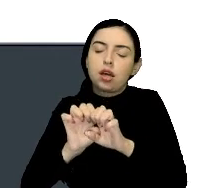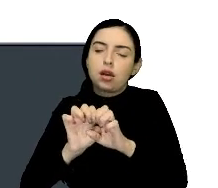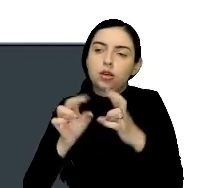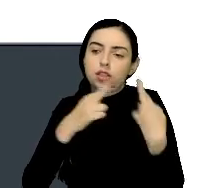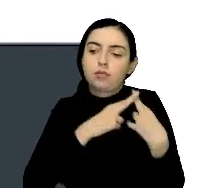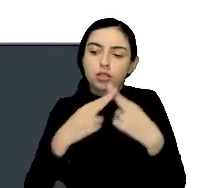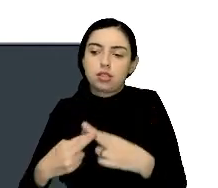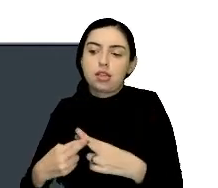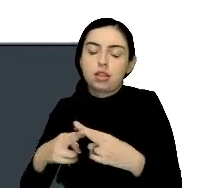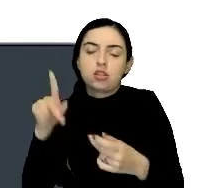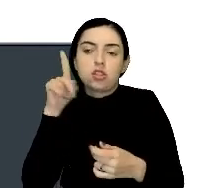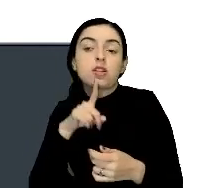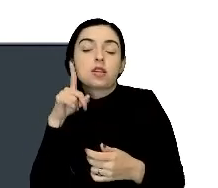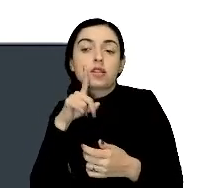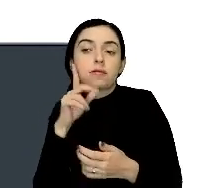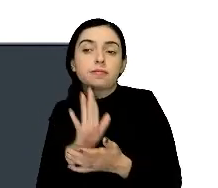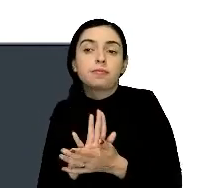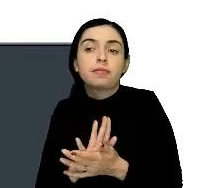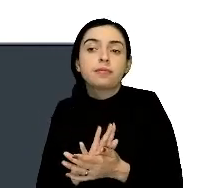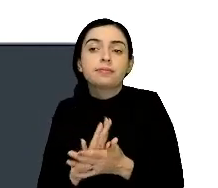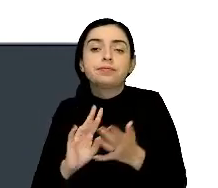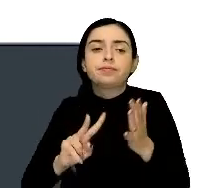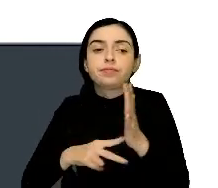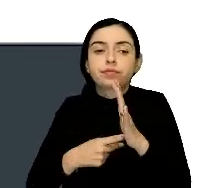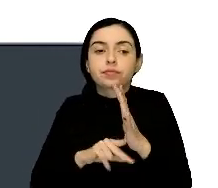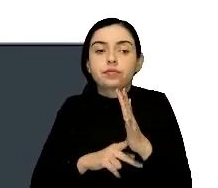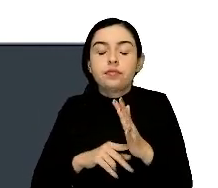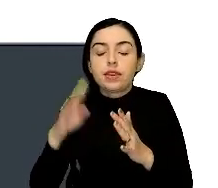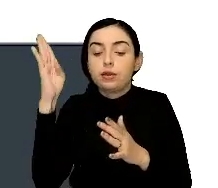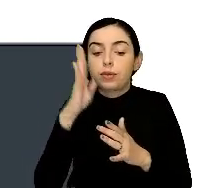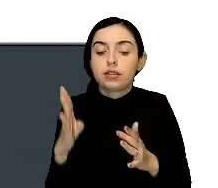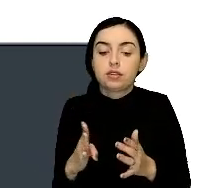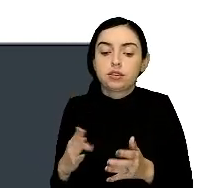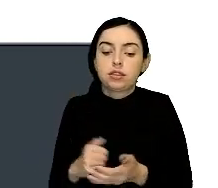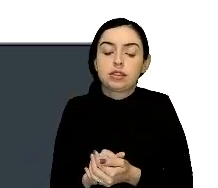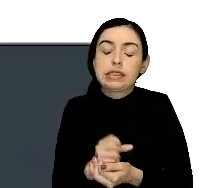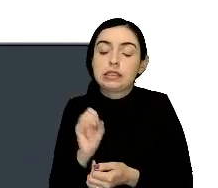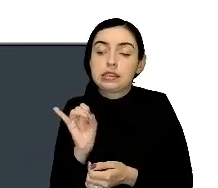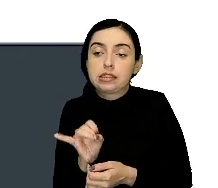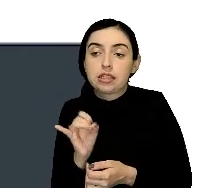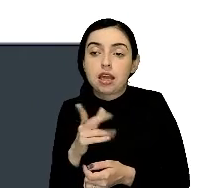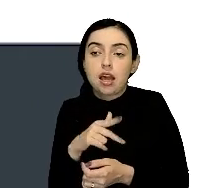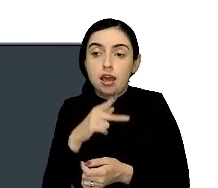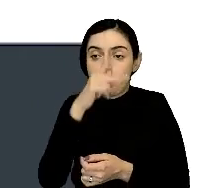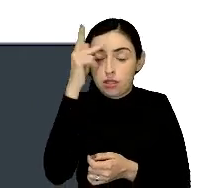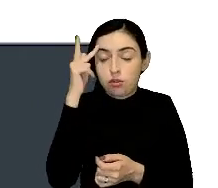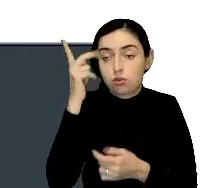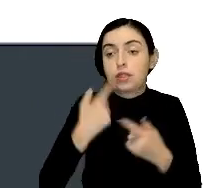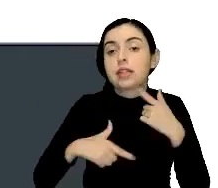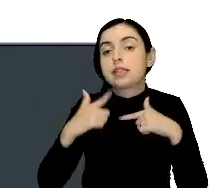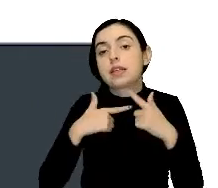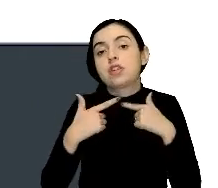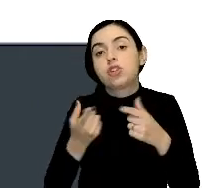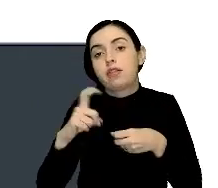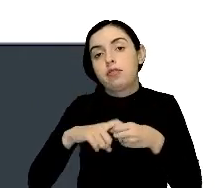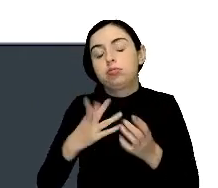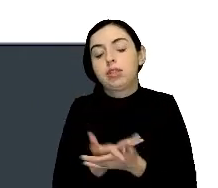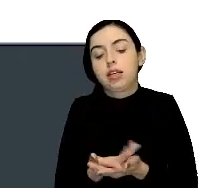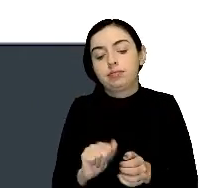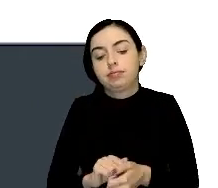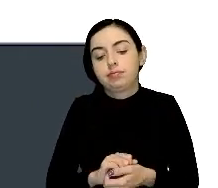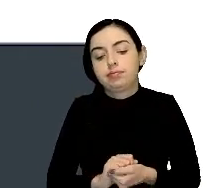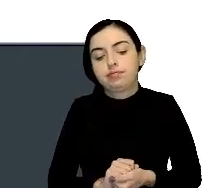reaquisição da nacionalidade brasileira se a pessoa assim desejar. Então isso talvez tenha